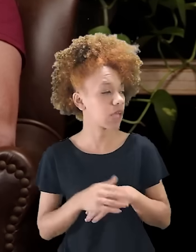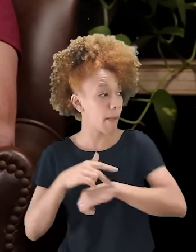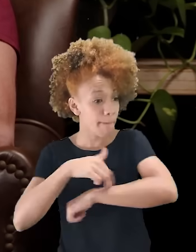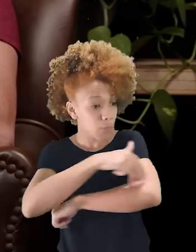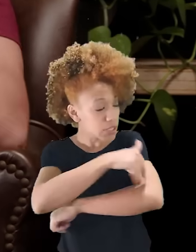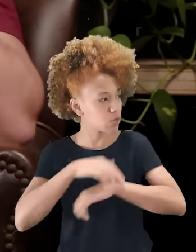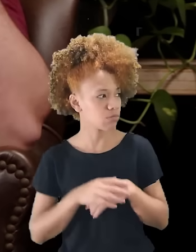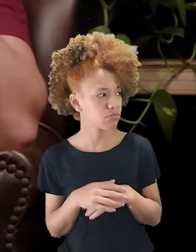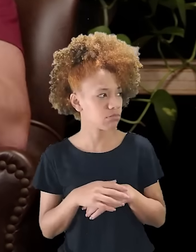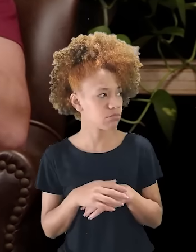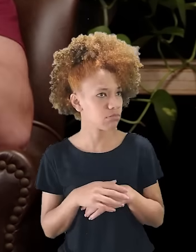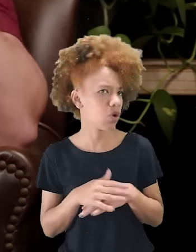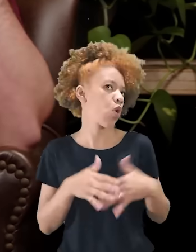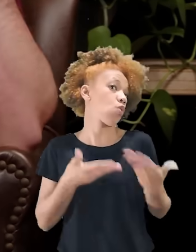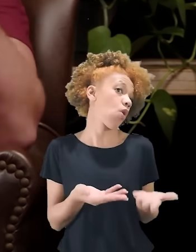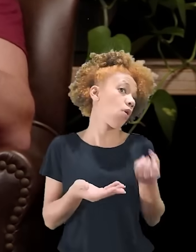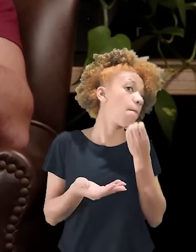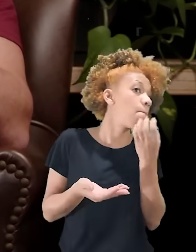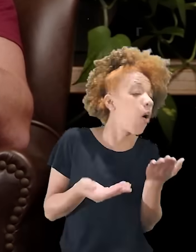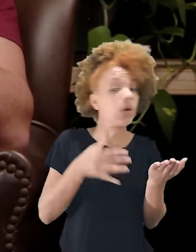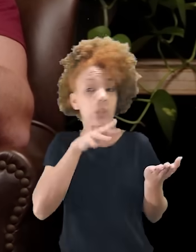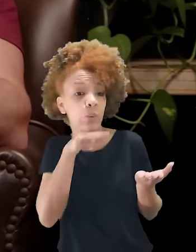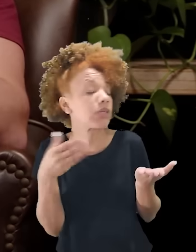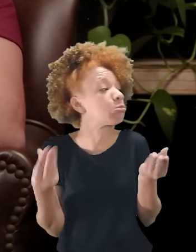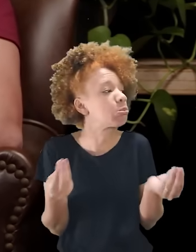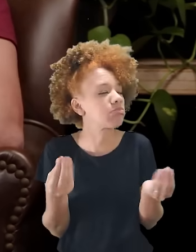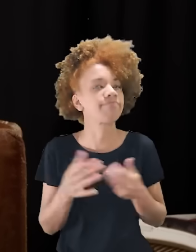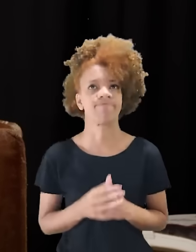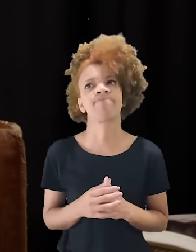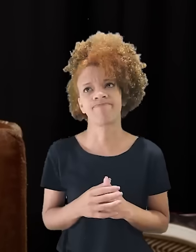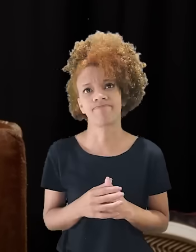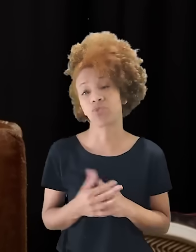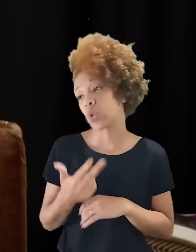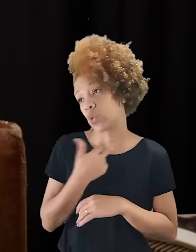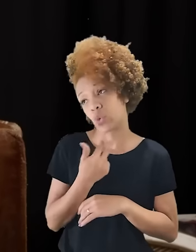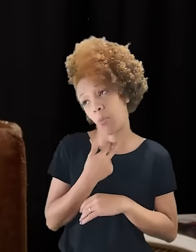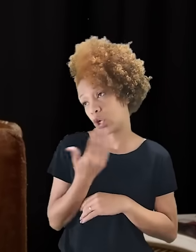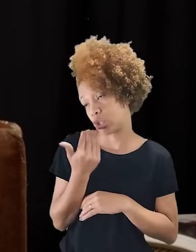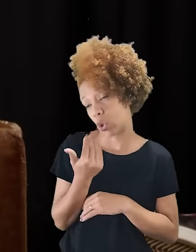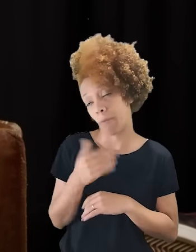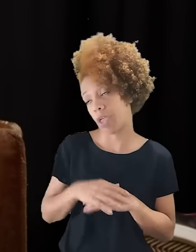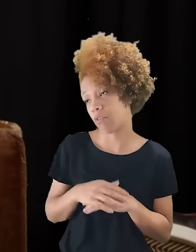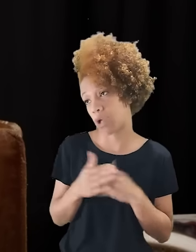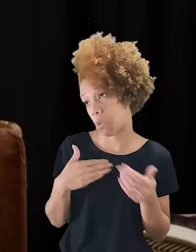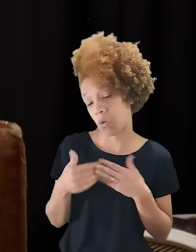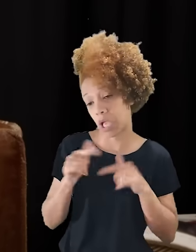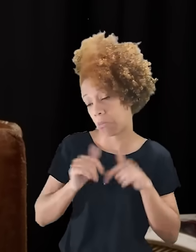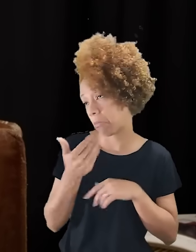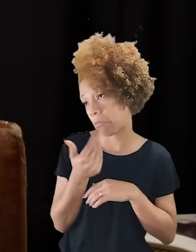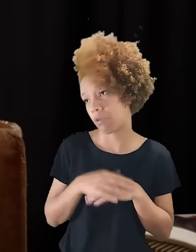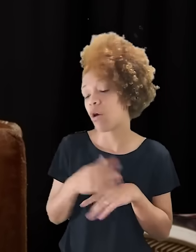ser modelo qual o lado ruim de ser modelo não pode comer o que quiser né